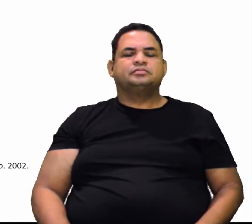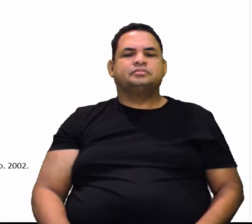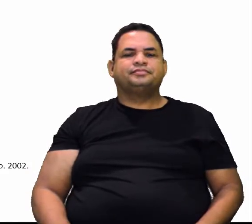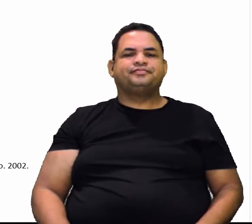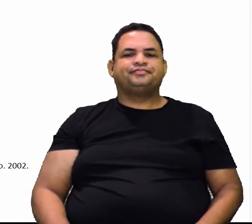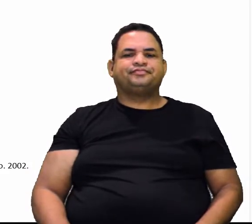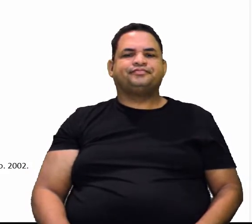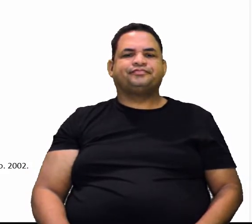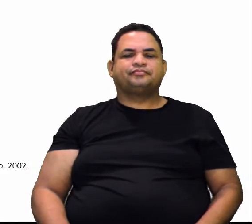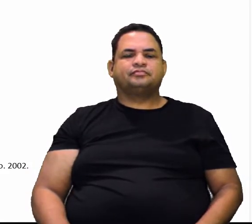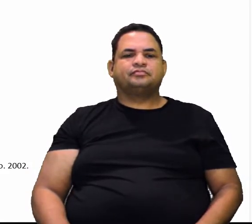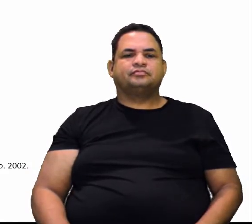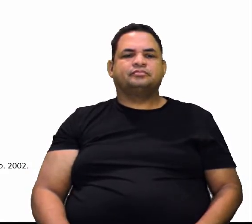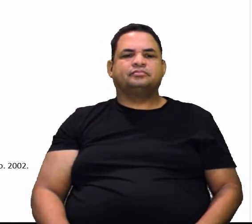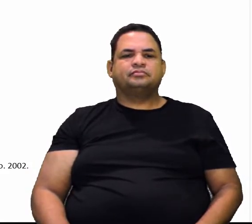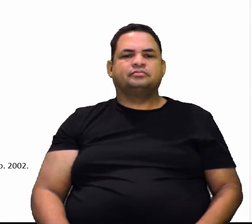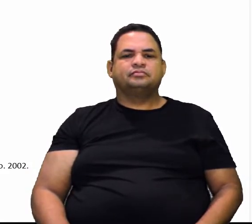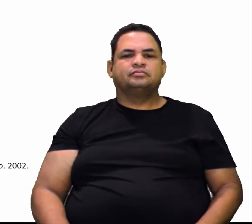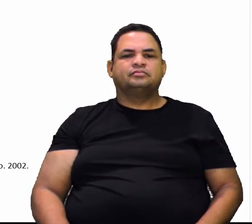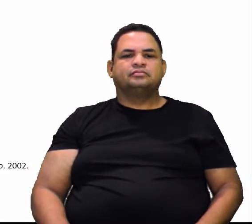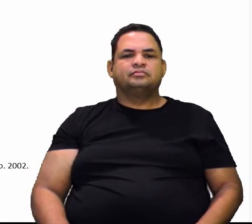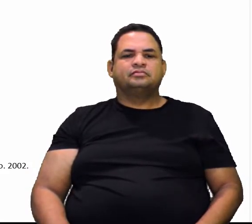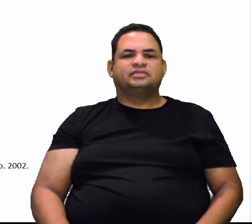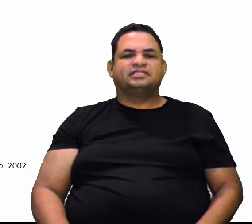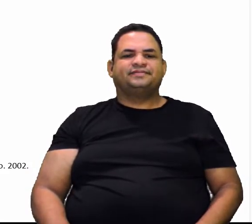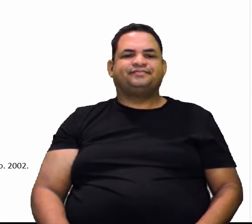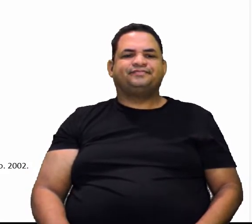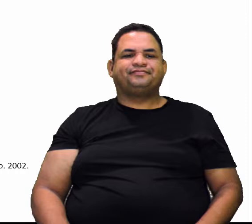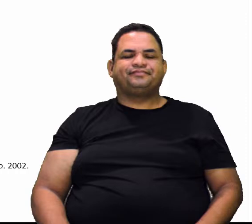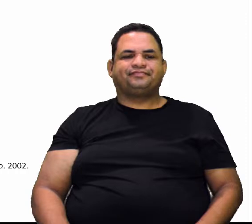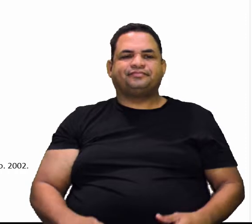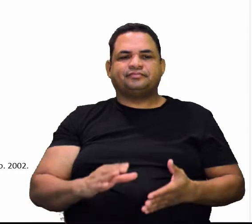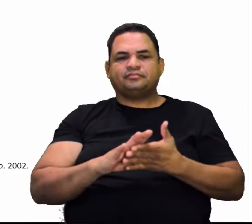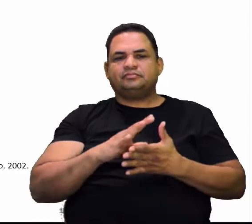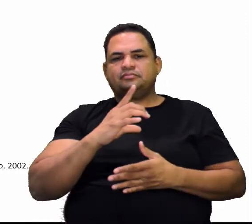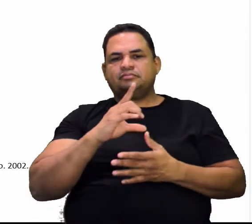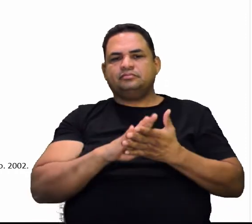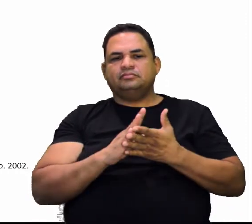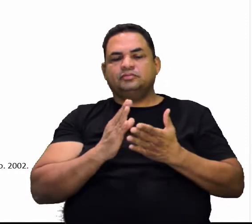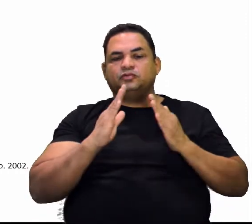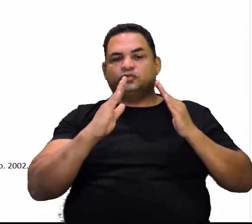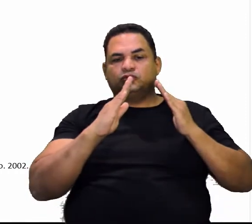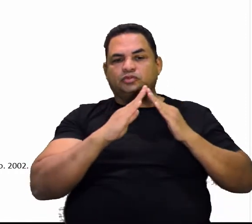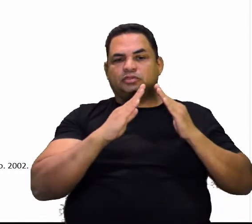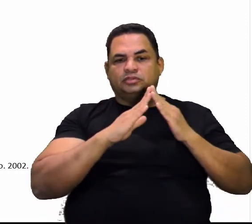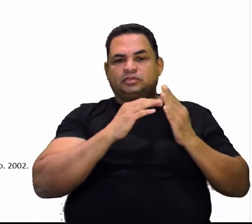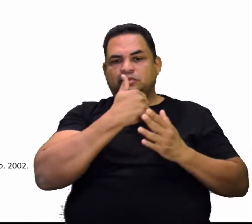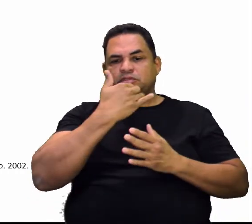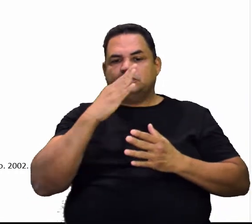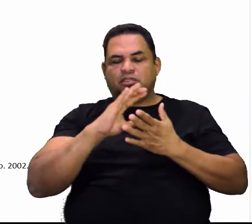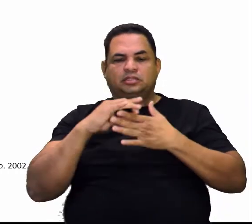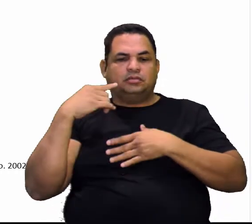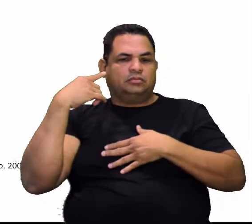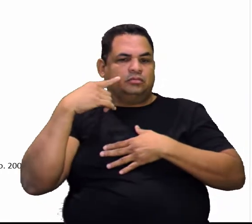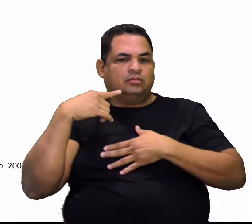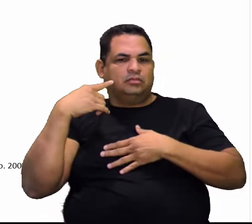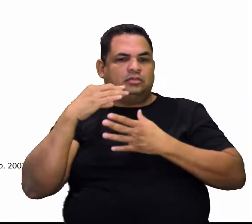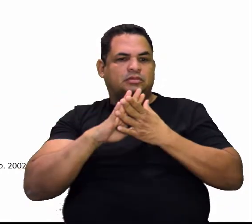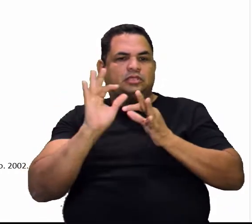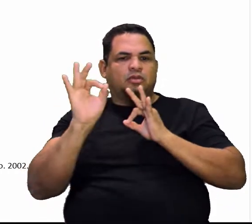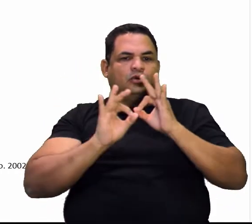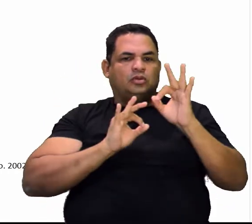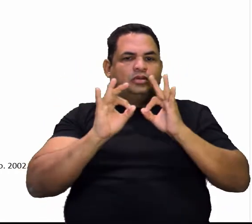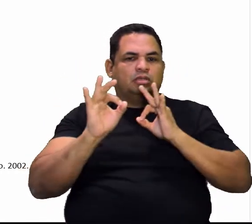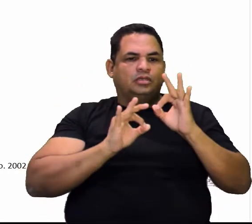porque é 10, tá? Então, um colégio de 10 magistrados foi encarregado de codificar as